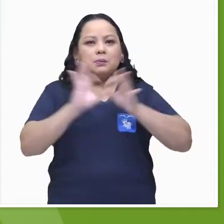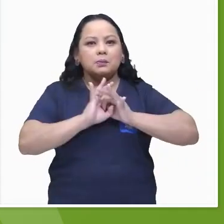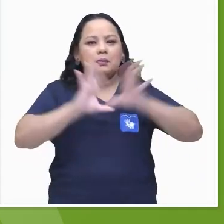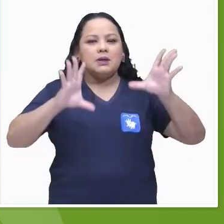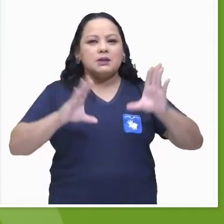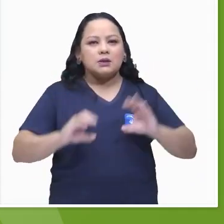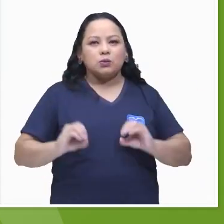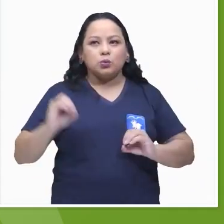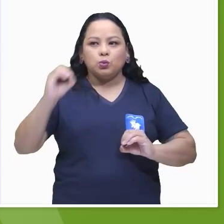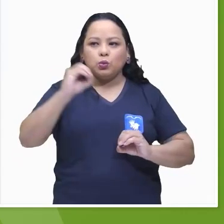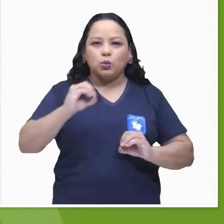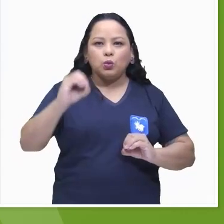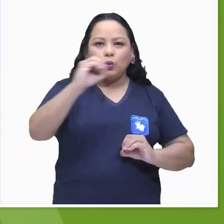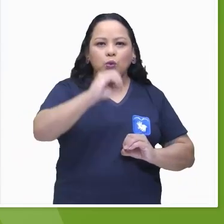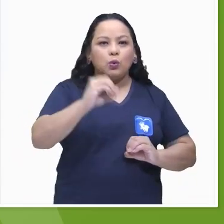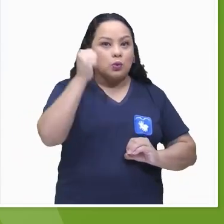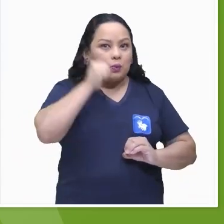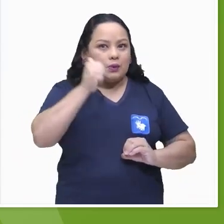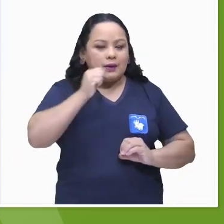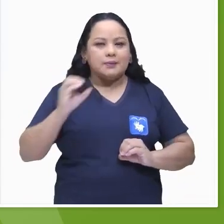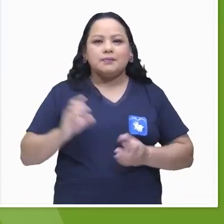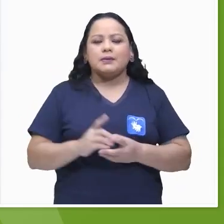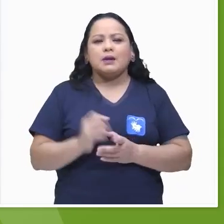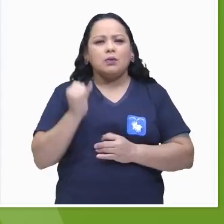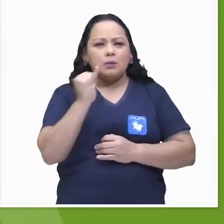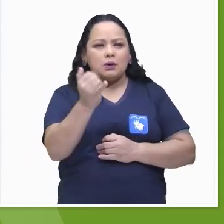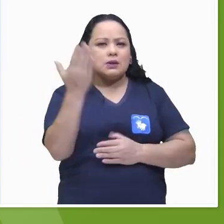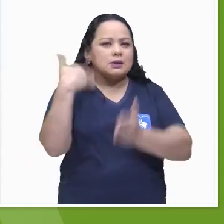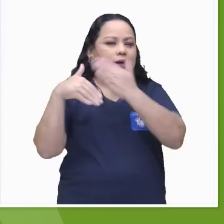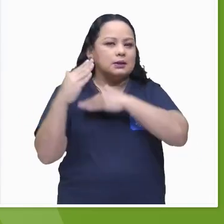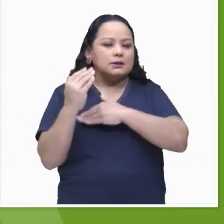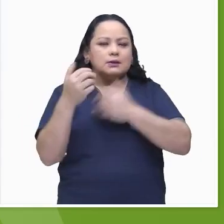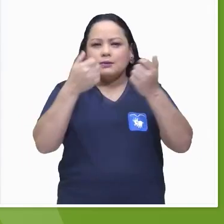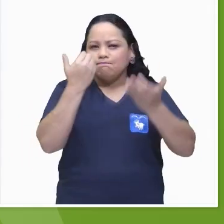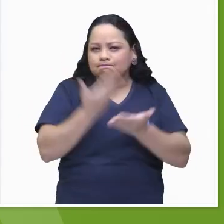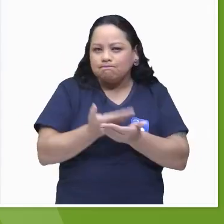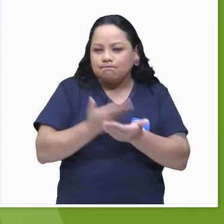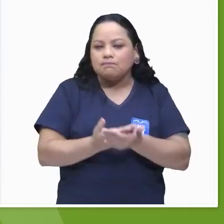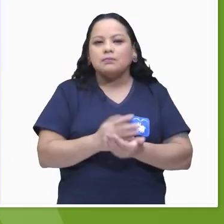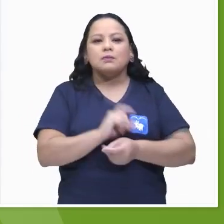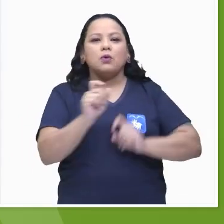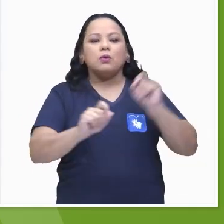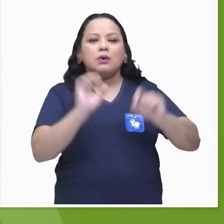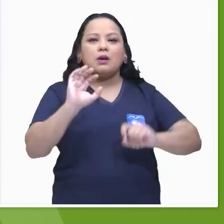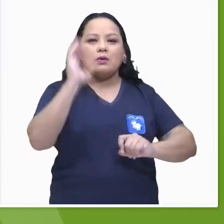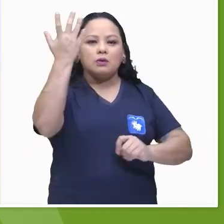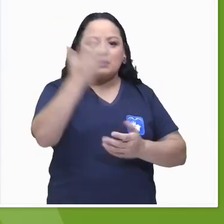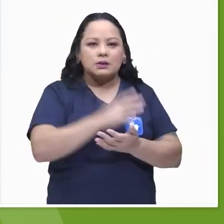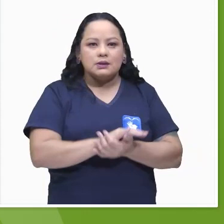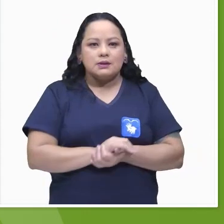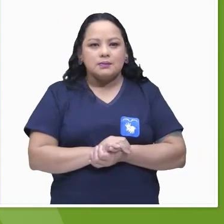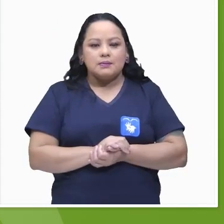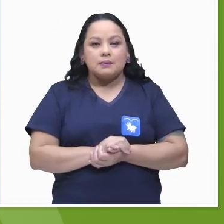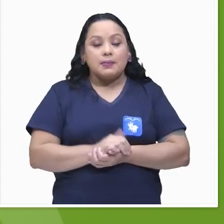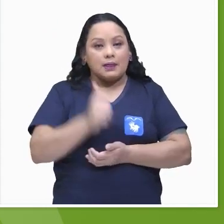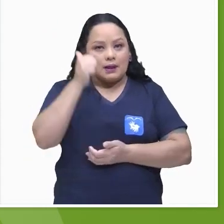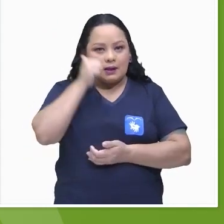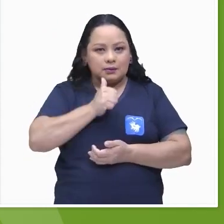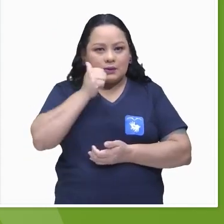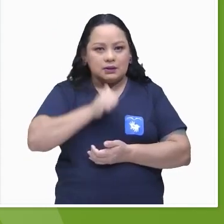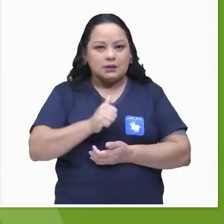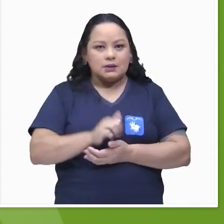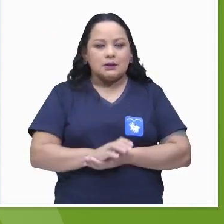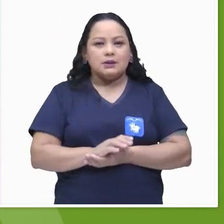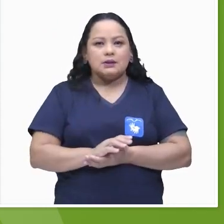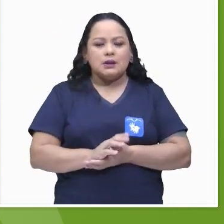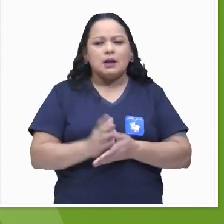do óvulo. Então, como nós falamos para vocês na aula anterior, o que acontece é que as meninas, desde o ventre